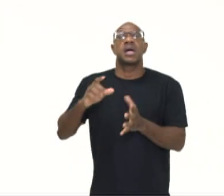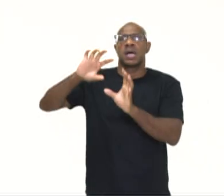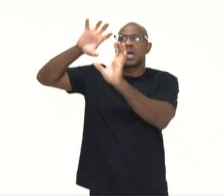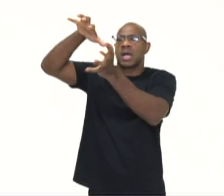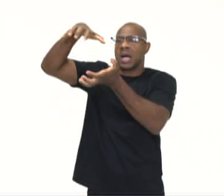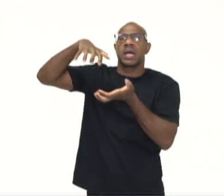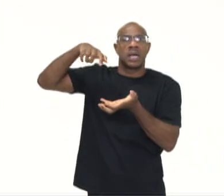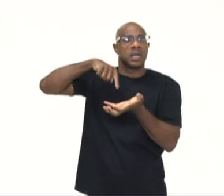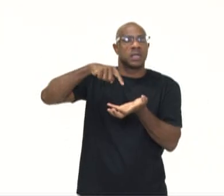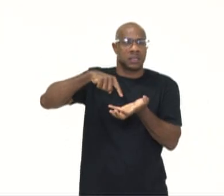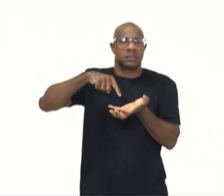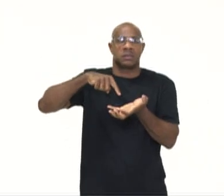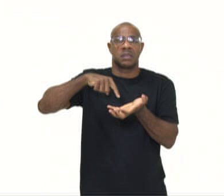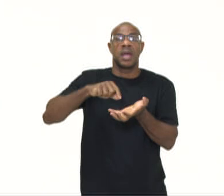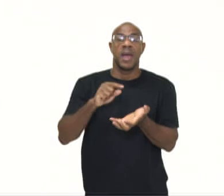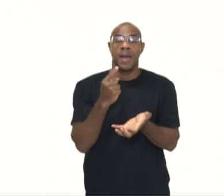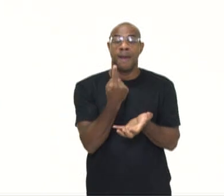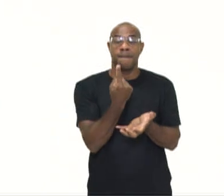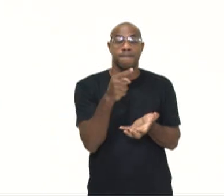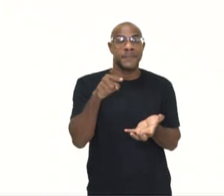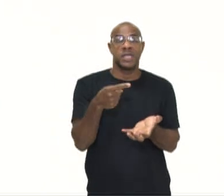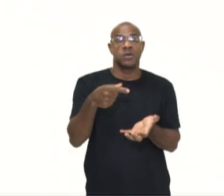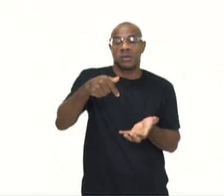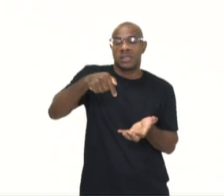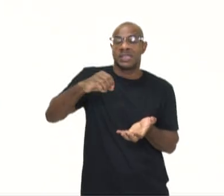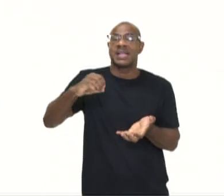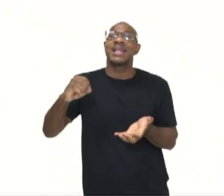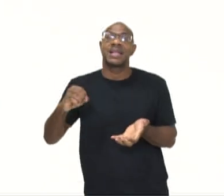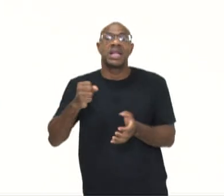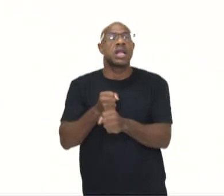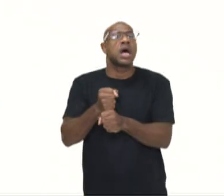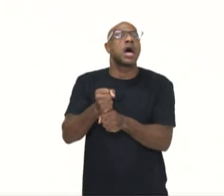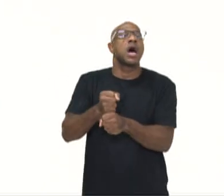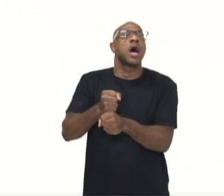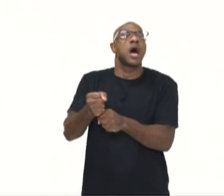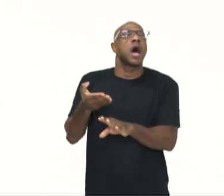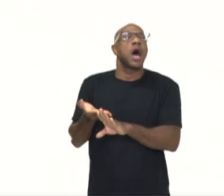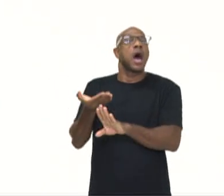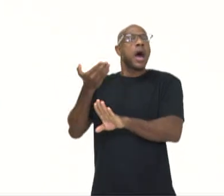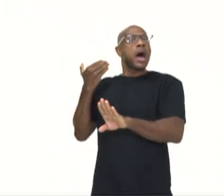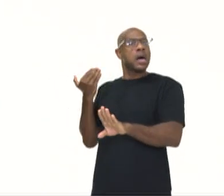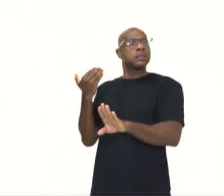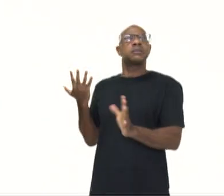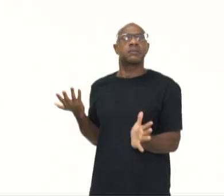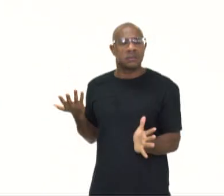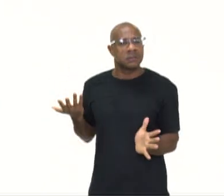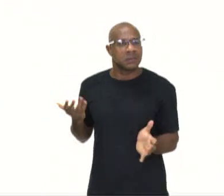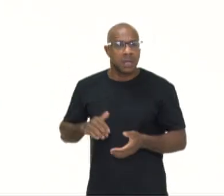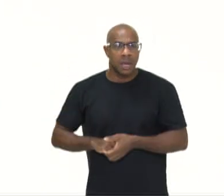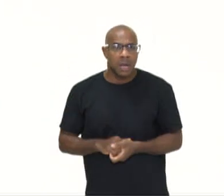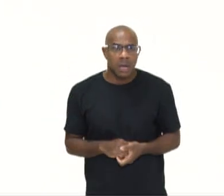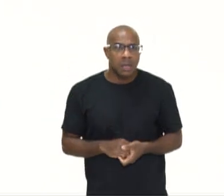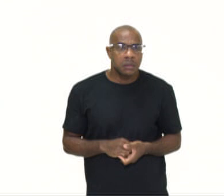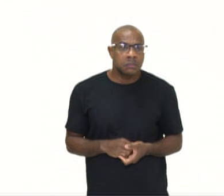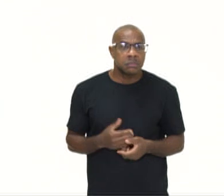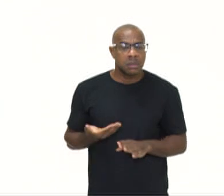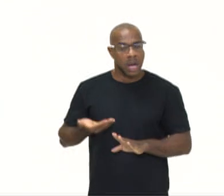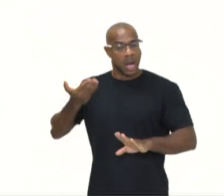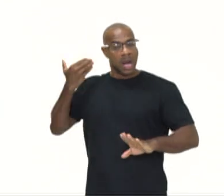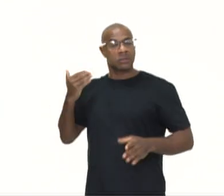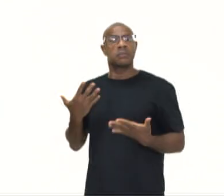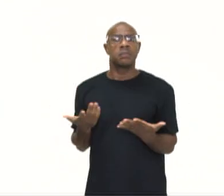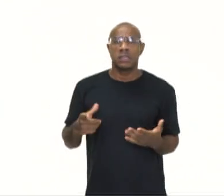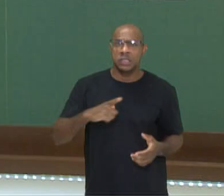1.700 anos antes do que se acreditava anteriormente. Como assim, professora? Bom, se